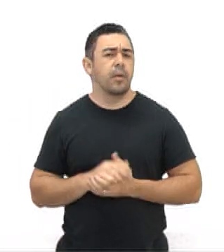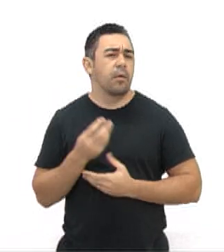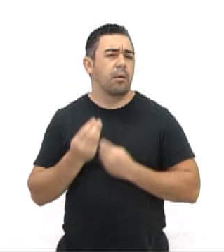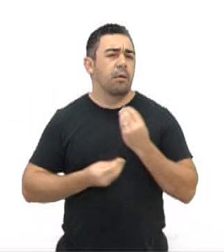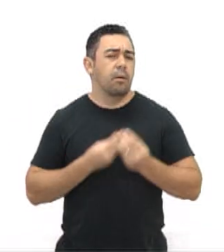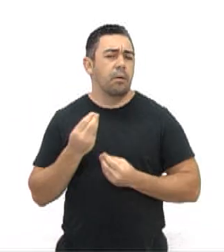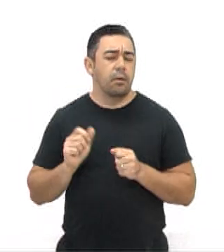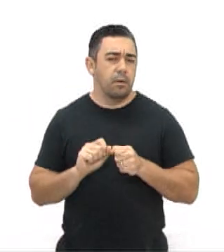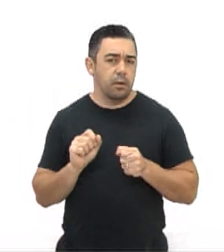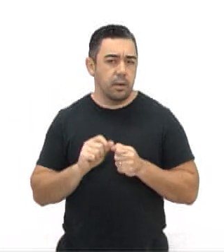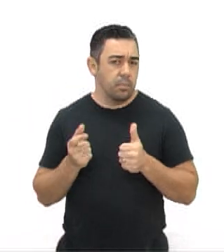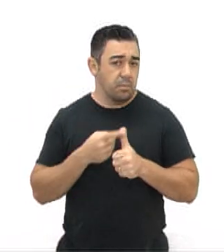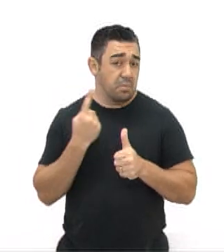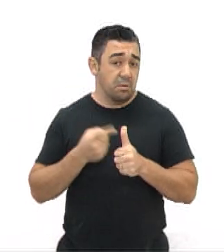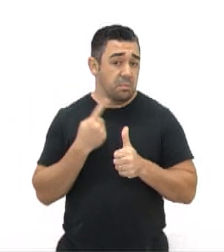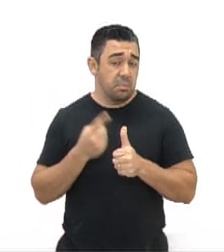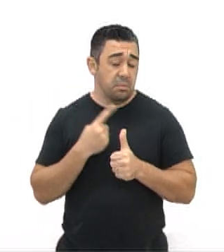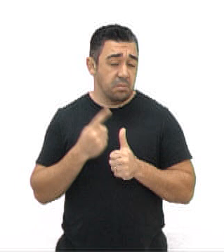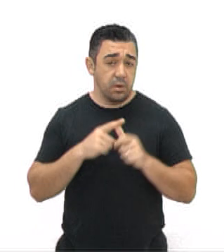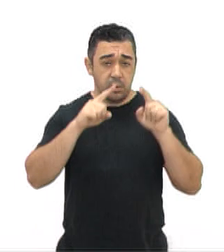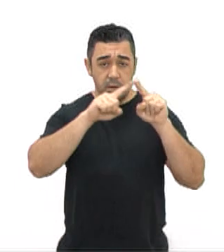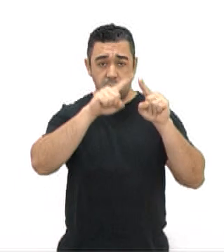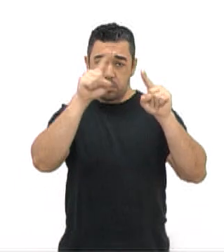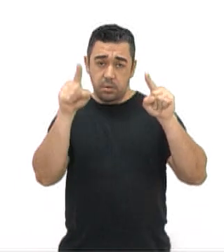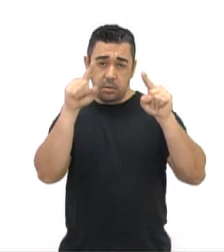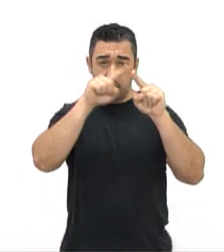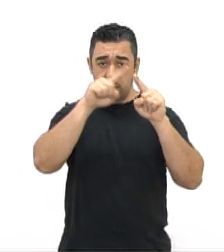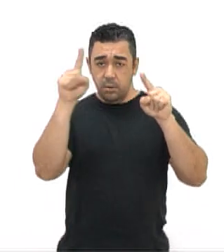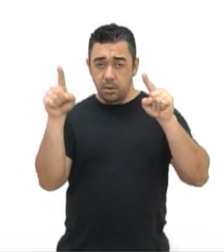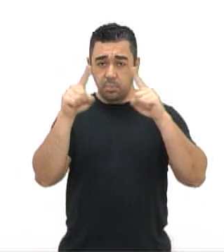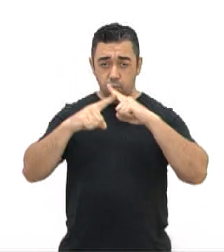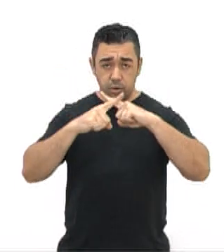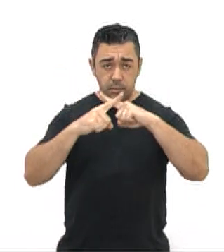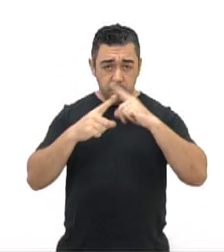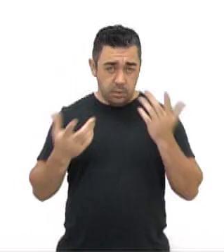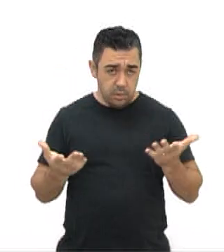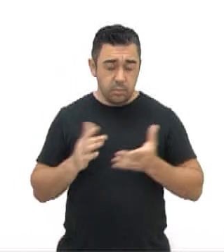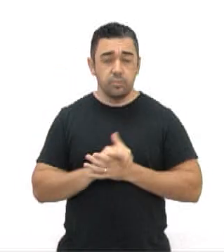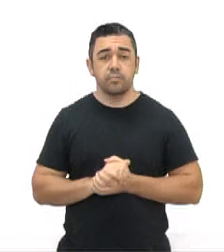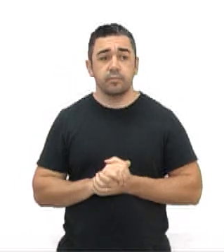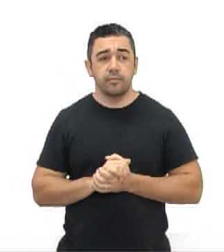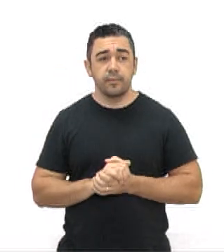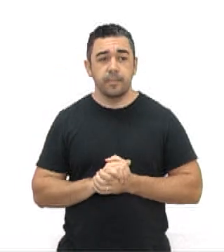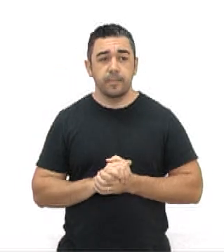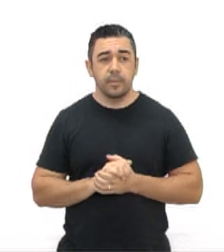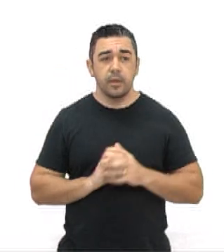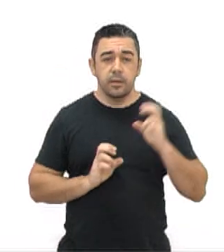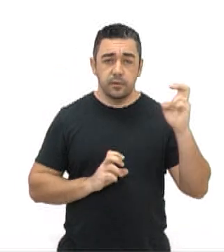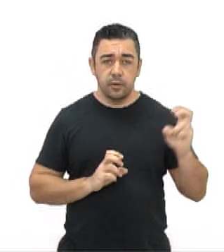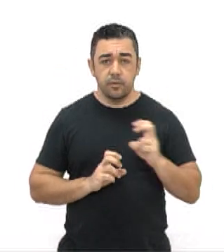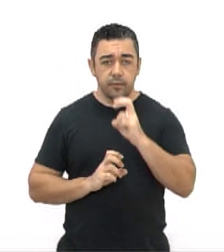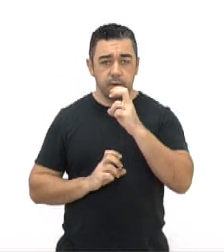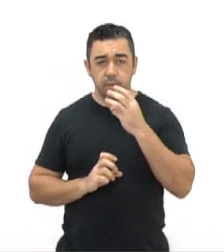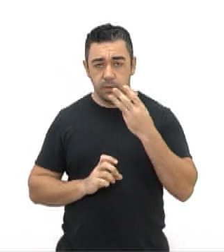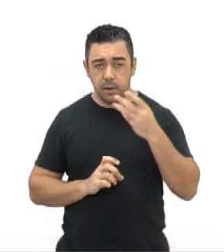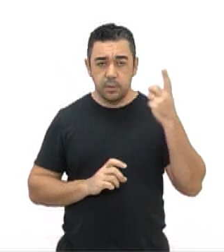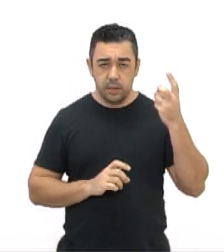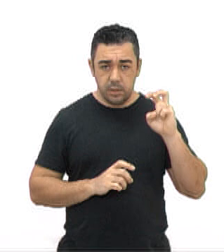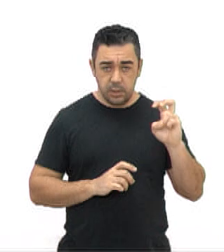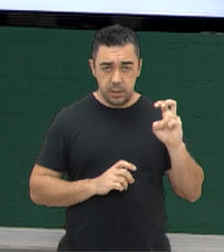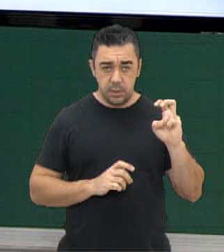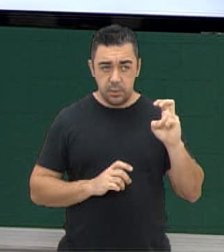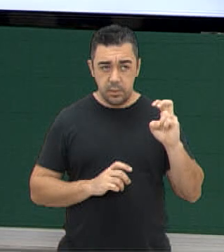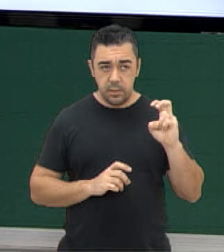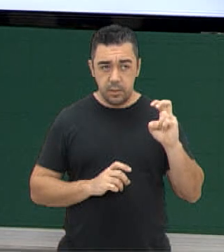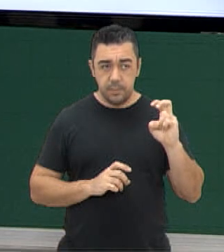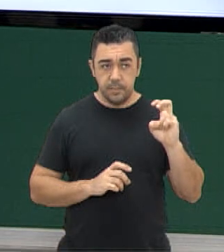primeiro? Multiplico a parte numérica. Eu vou fazer a propriedade distributiva. 5 vezes 3, 15. Olha